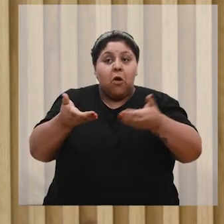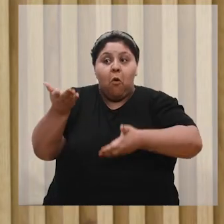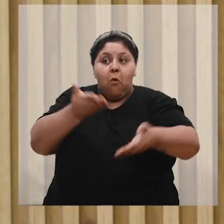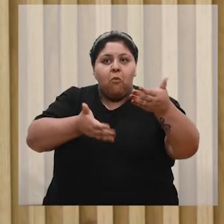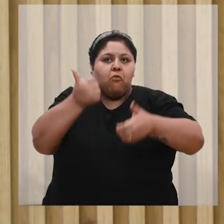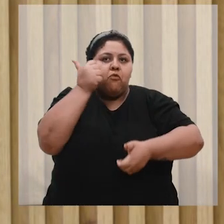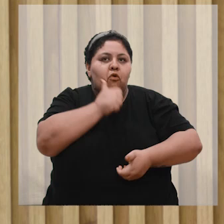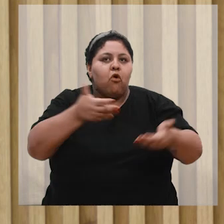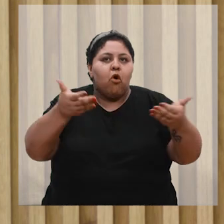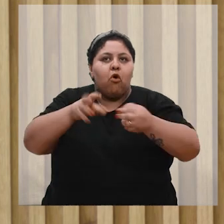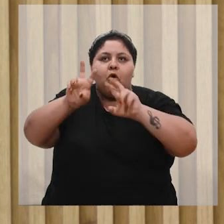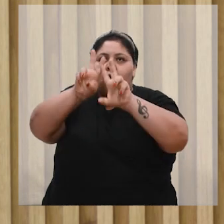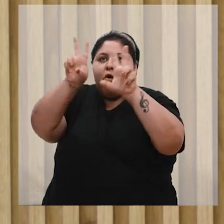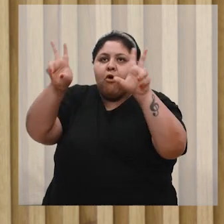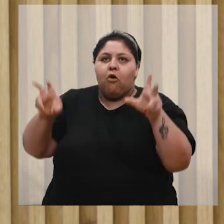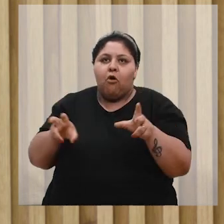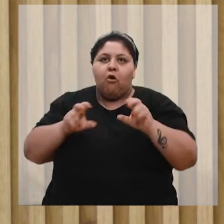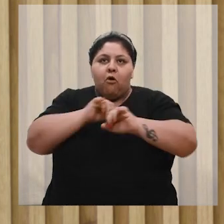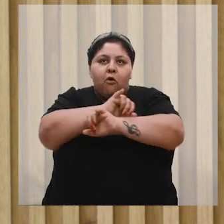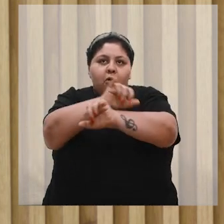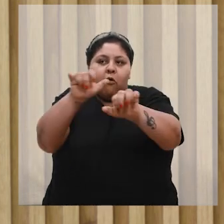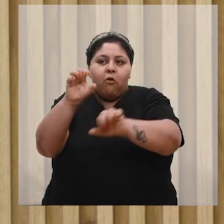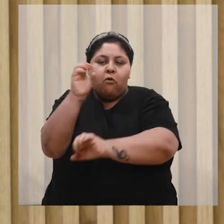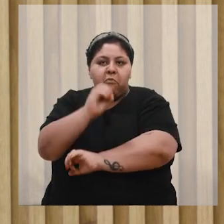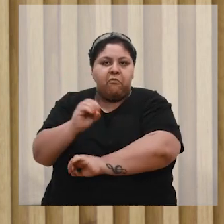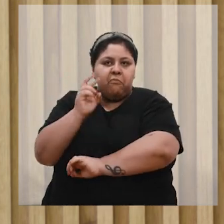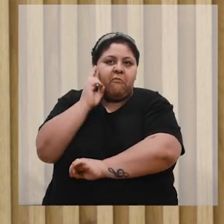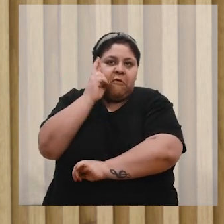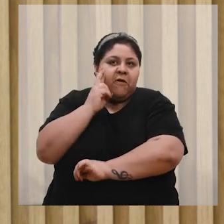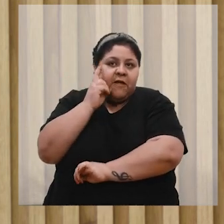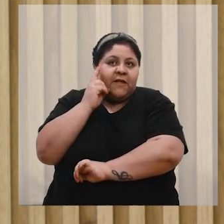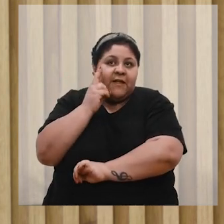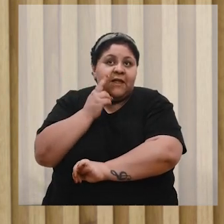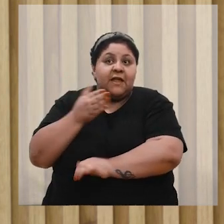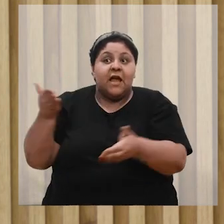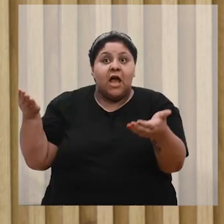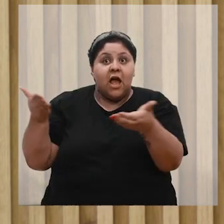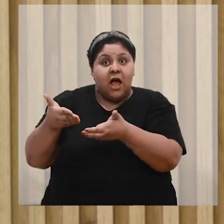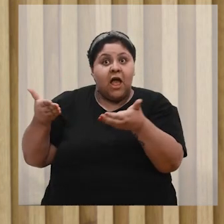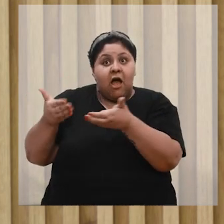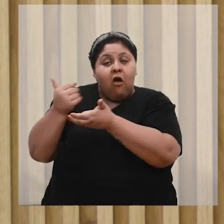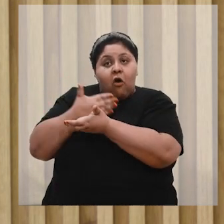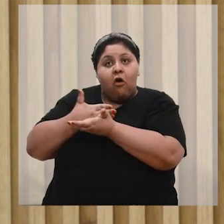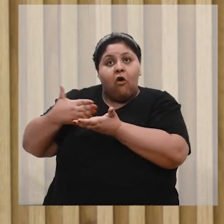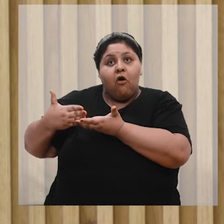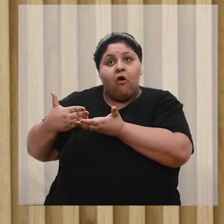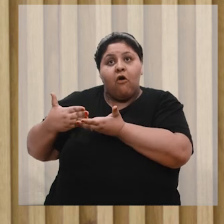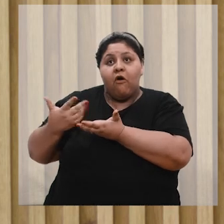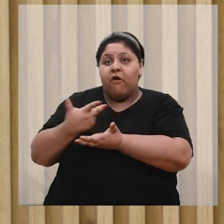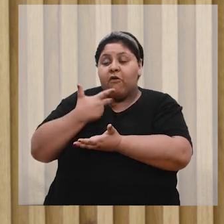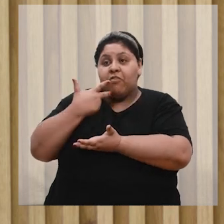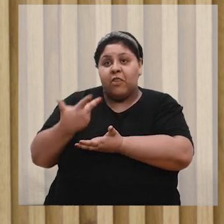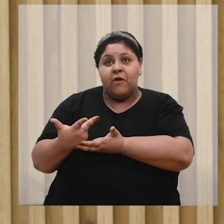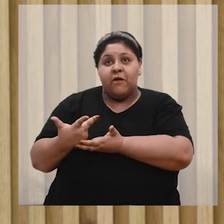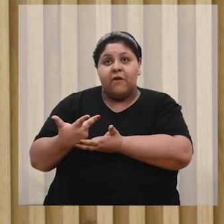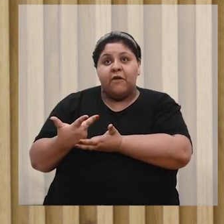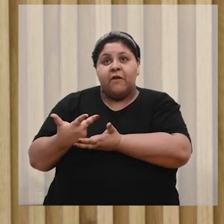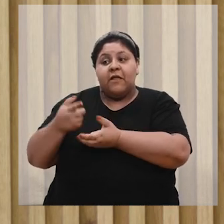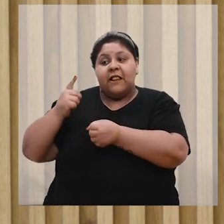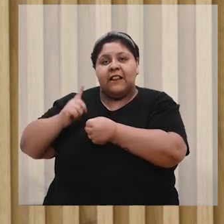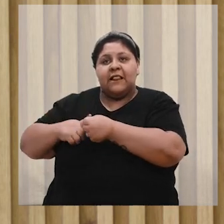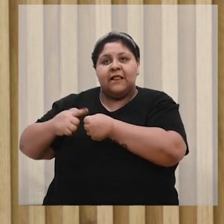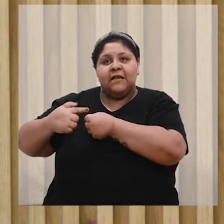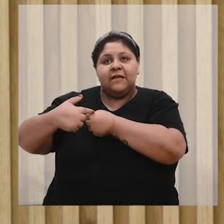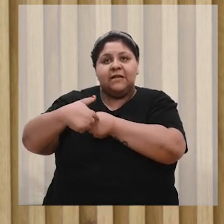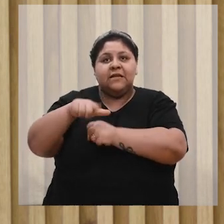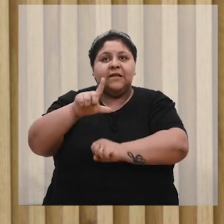Com o programa Entre Elas, hoje falando sobre a campanha do Outubro Rosa. E já nesse segundo bloco vamos iniciar falando aqui